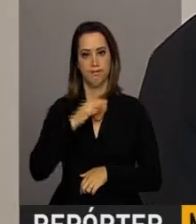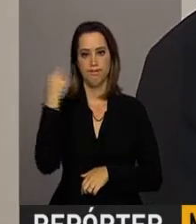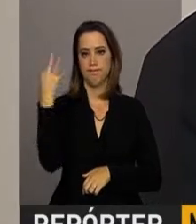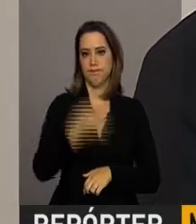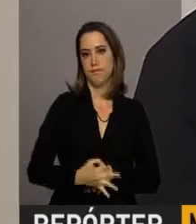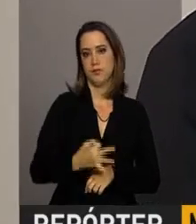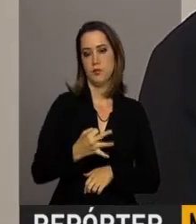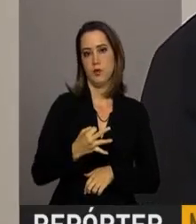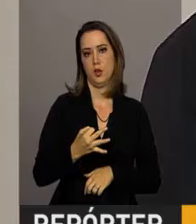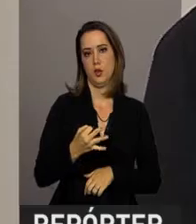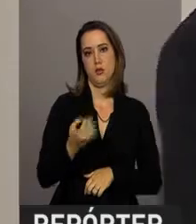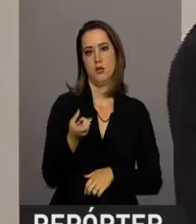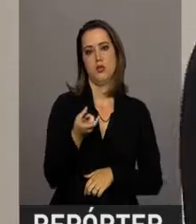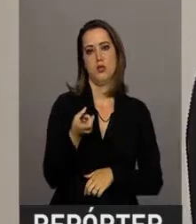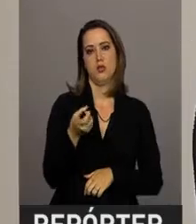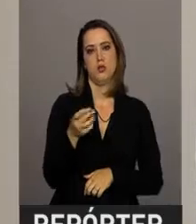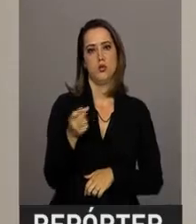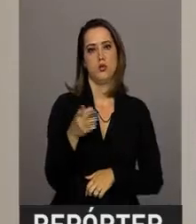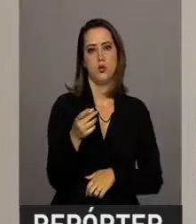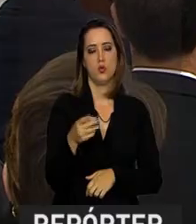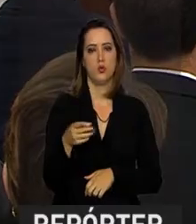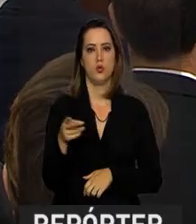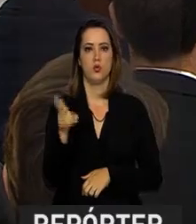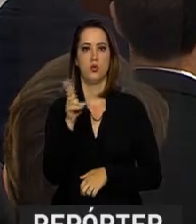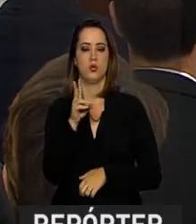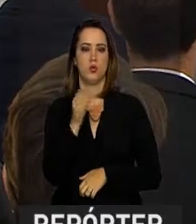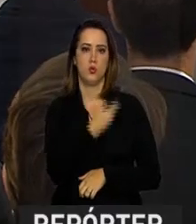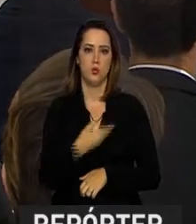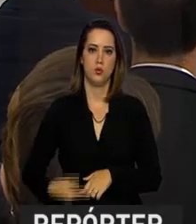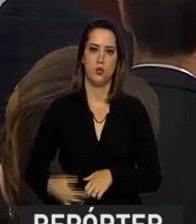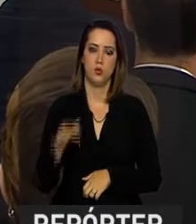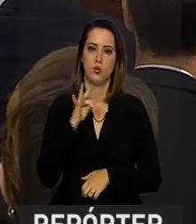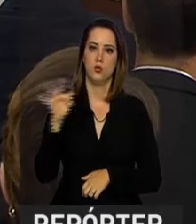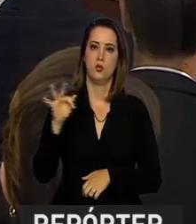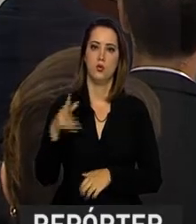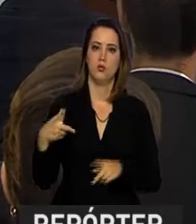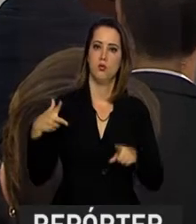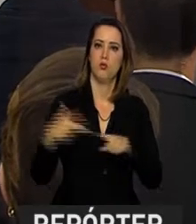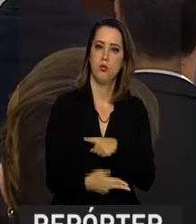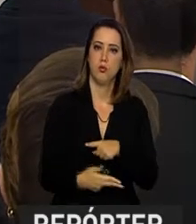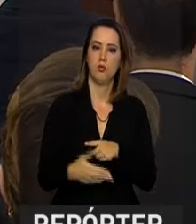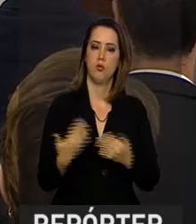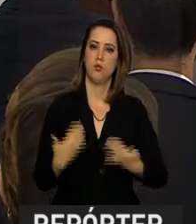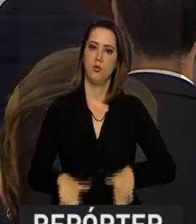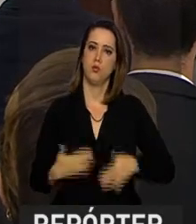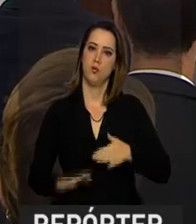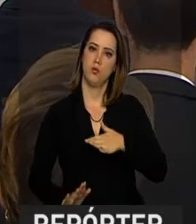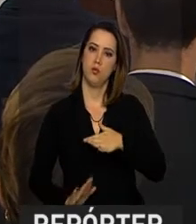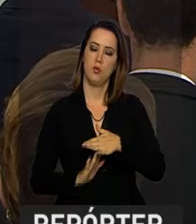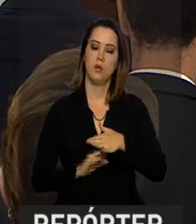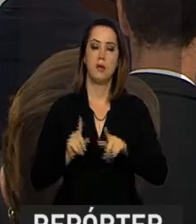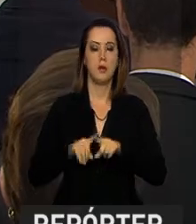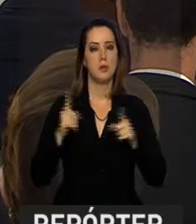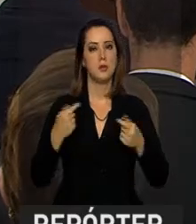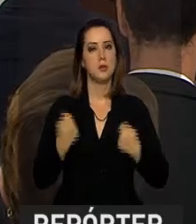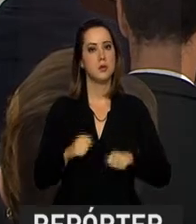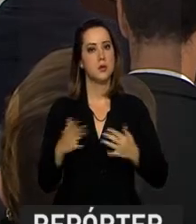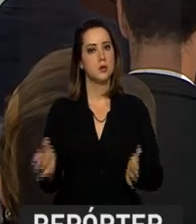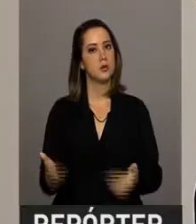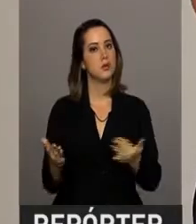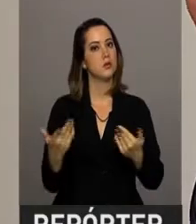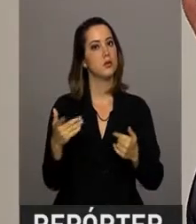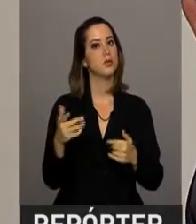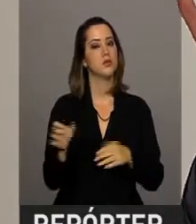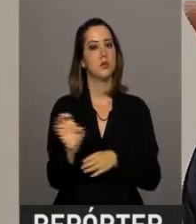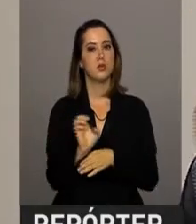que não basta que a união corte seus gastos é preciso induzir a amar os estados para que